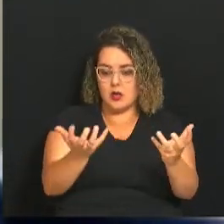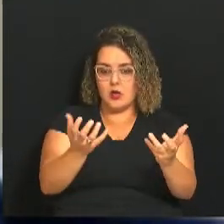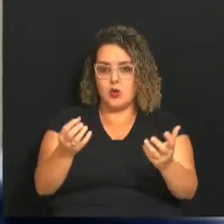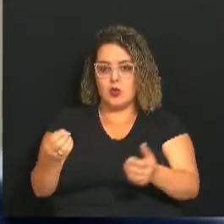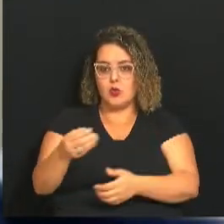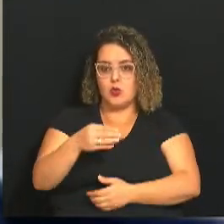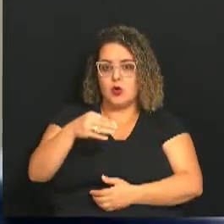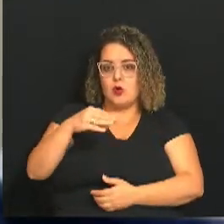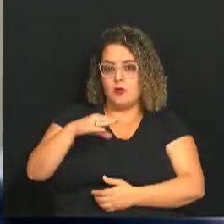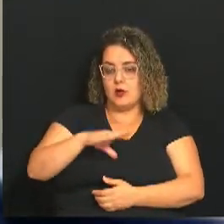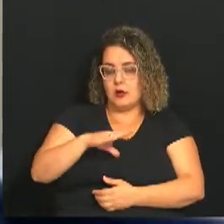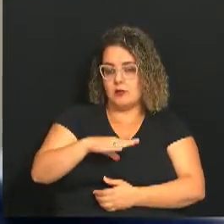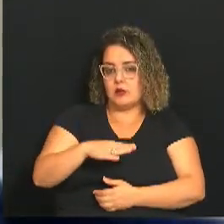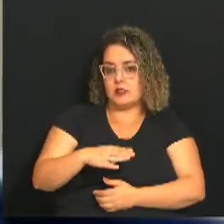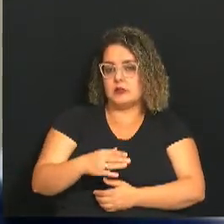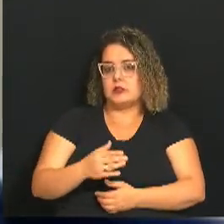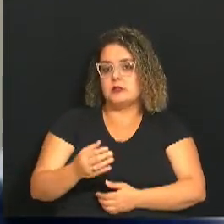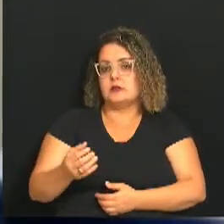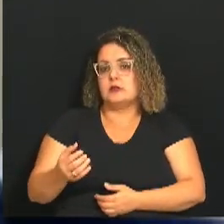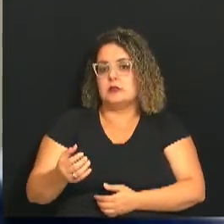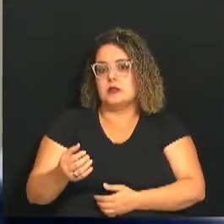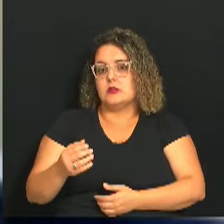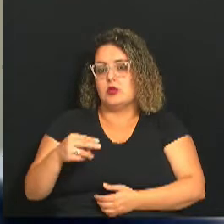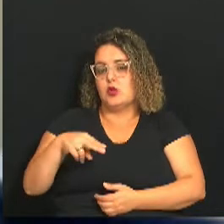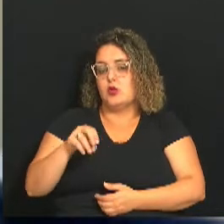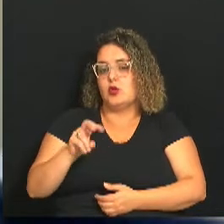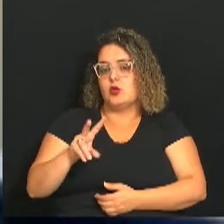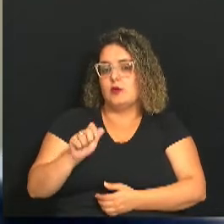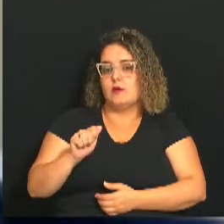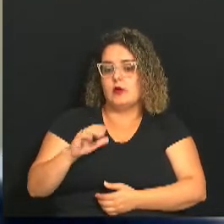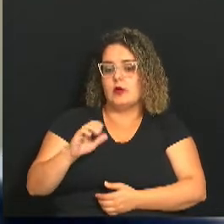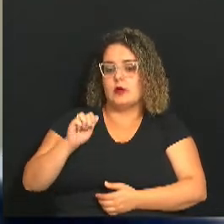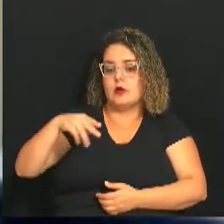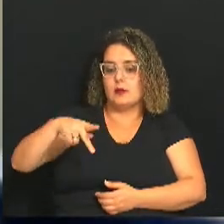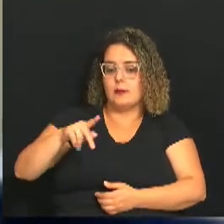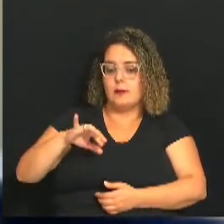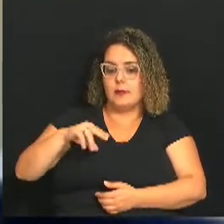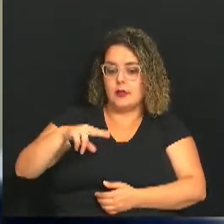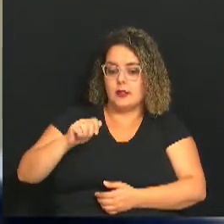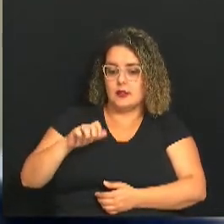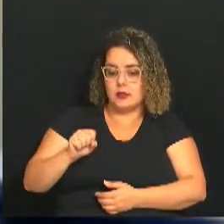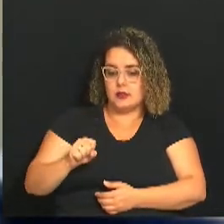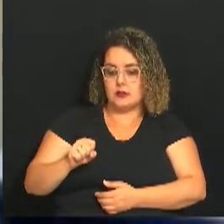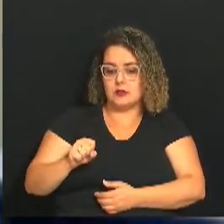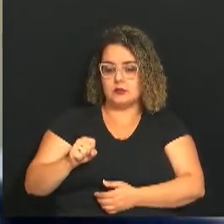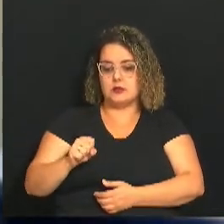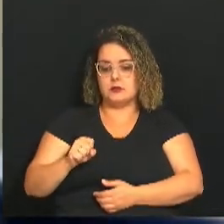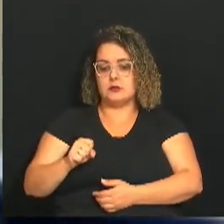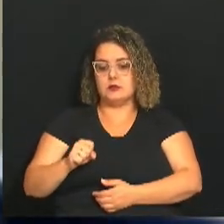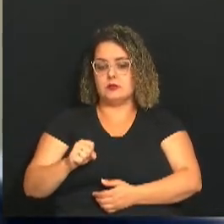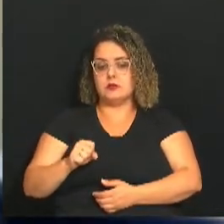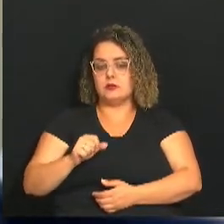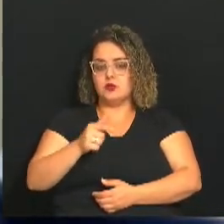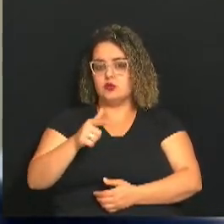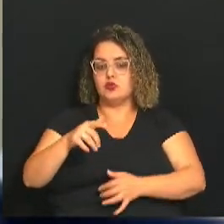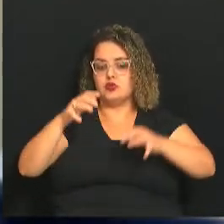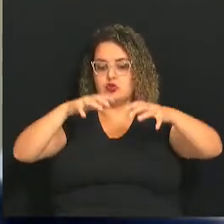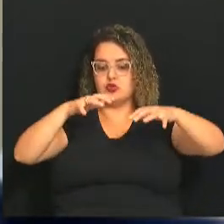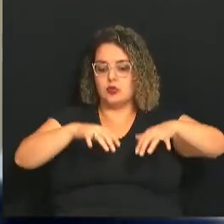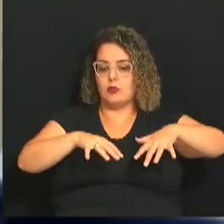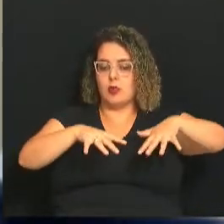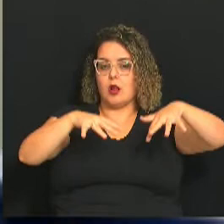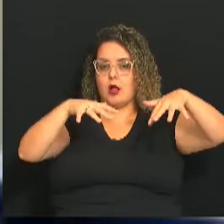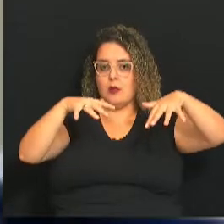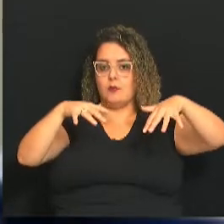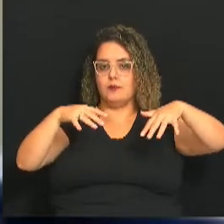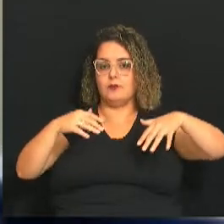né? E a gente não tinha enchentes. Por quê? Toda aquela região da Swift, para cima do Campo do